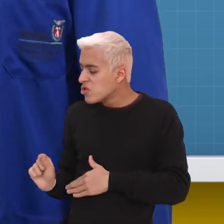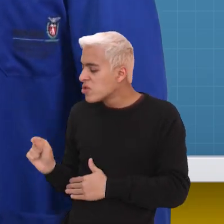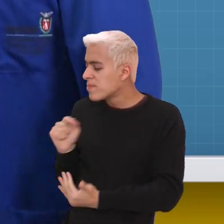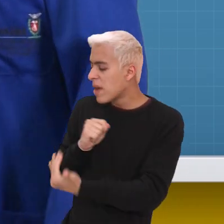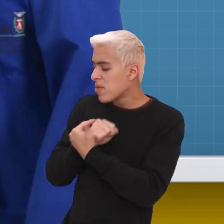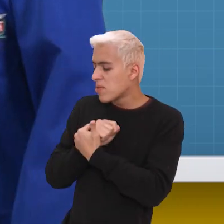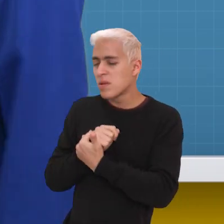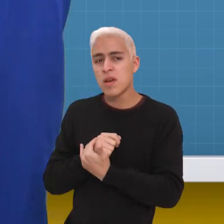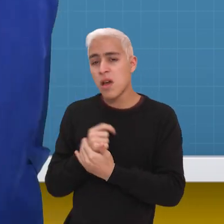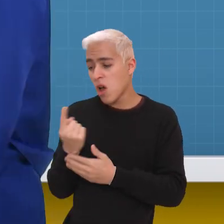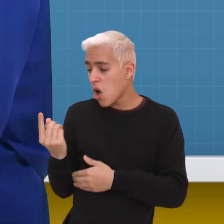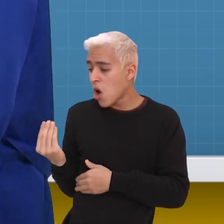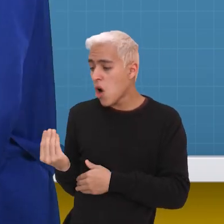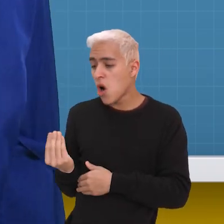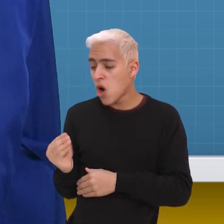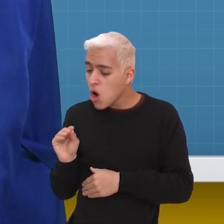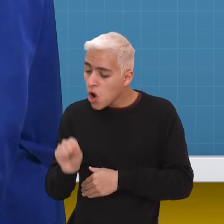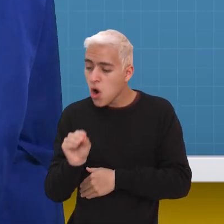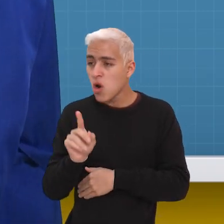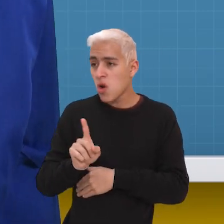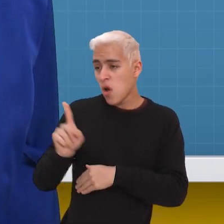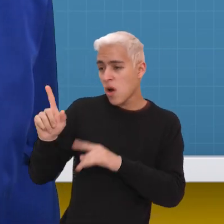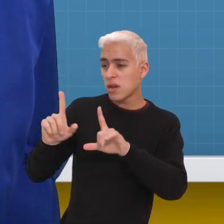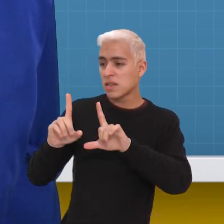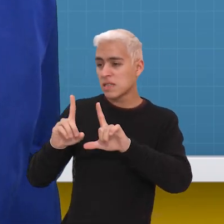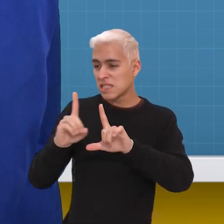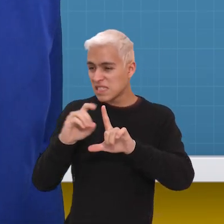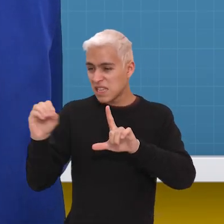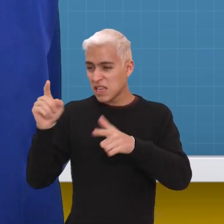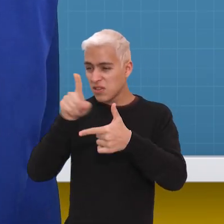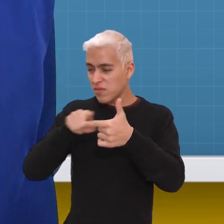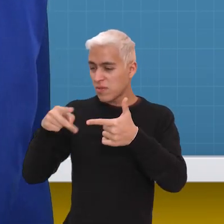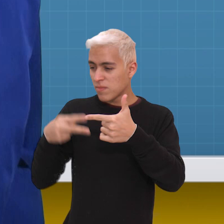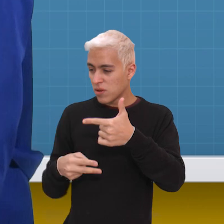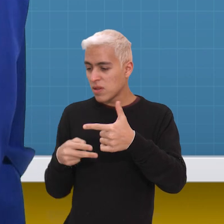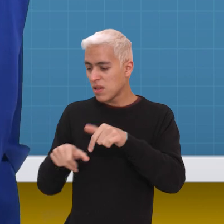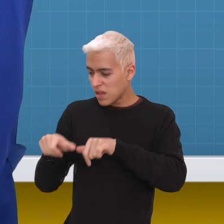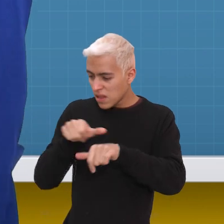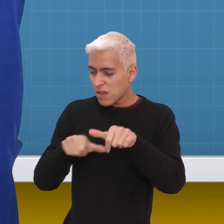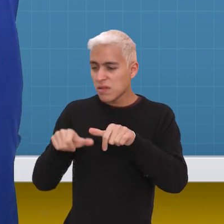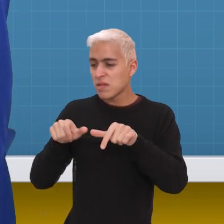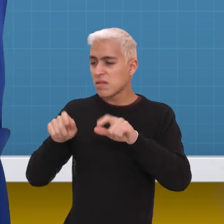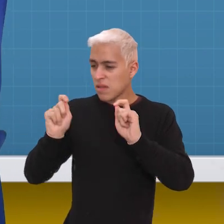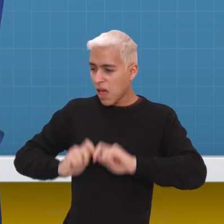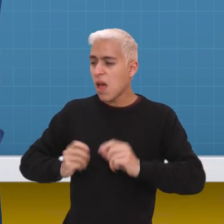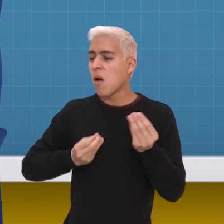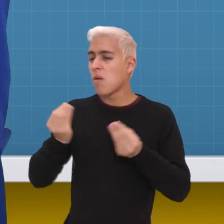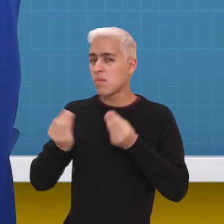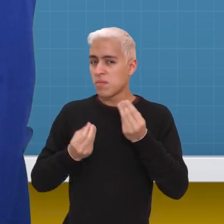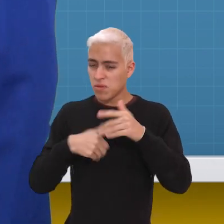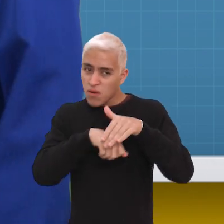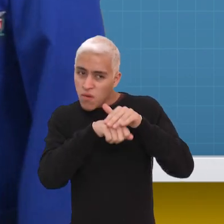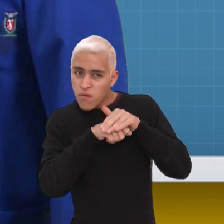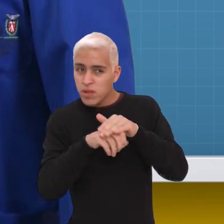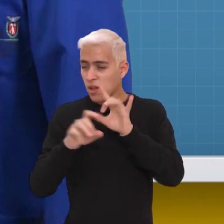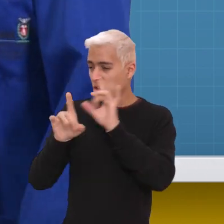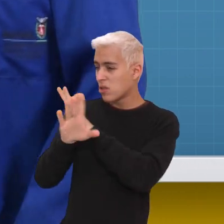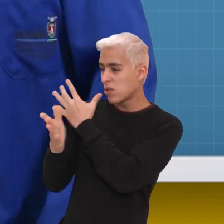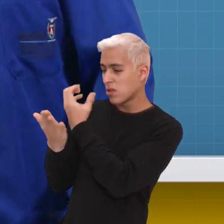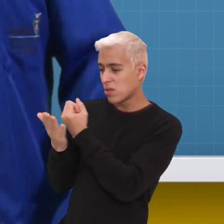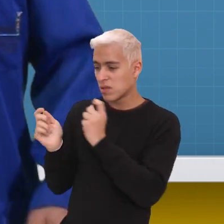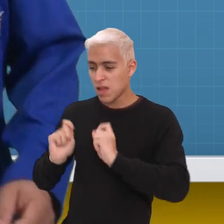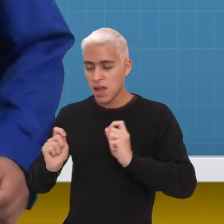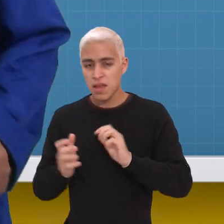Giz, me ajude aqui. Coloque lá no quadro 100 dividido por 2 e pode colocar a operação inteira. Eu vou conversar aqui com a turma, mas pode